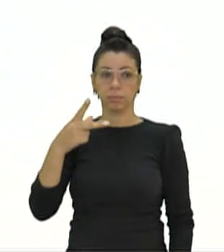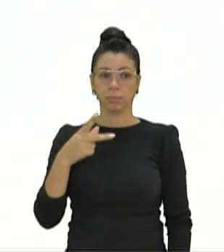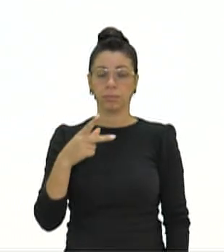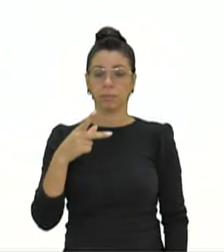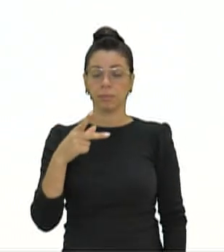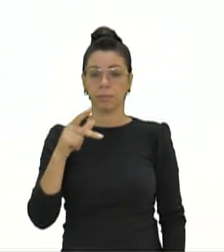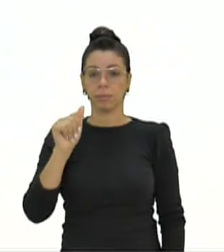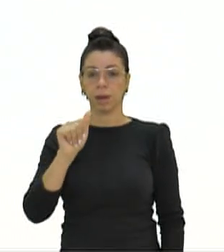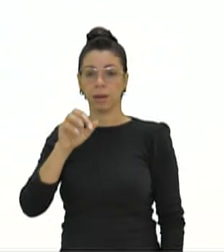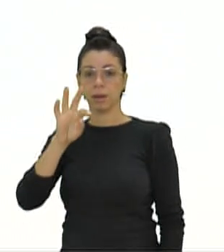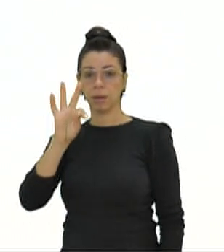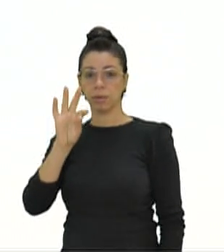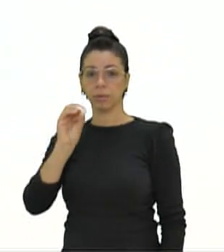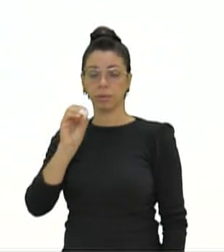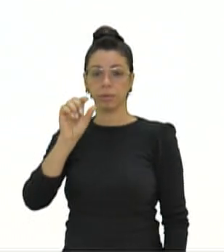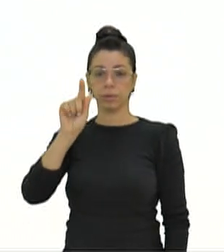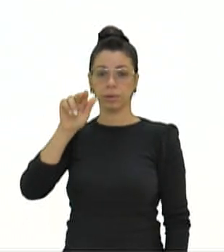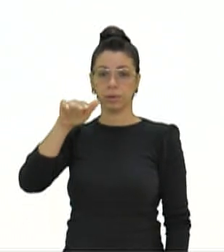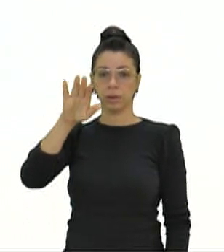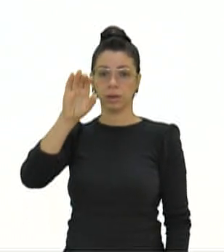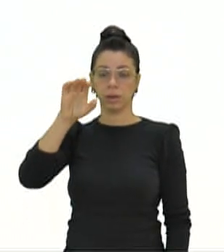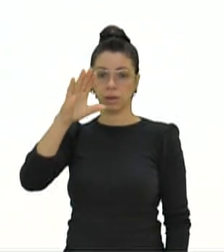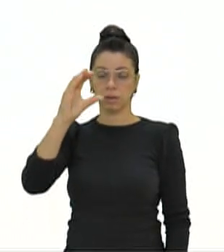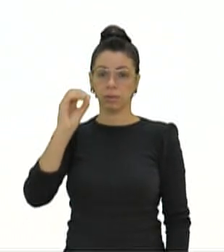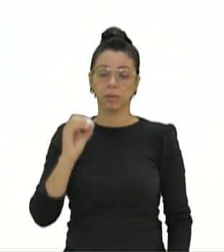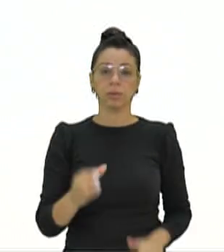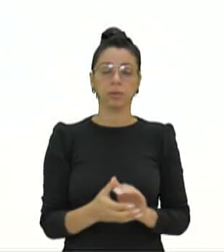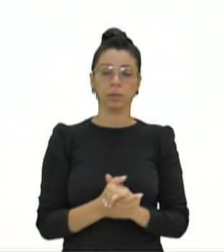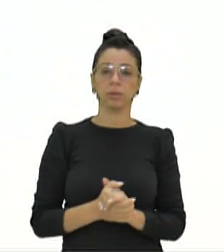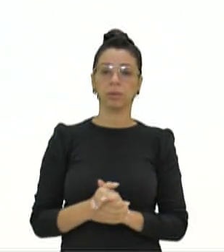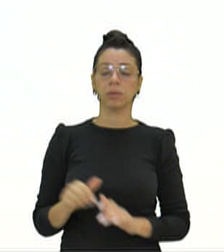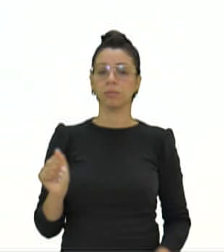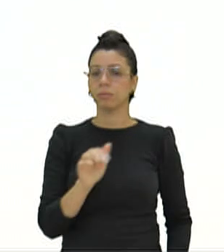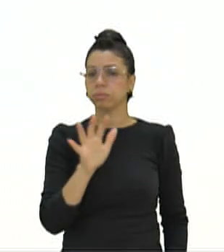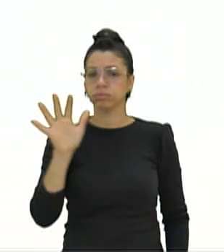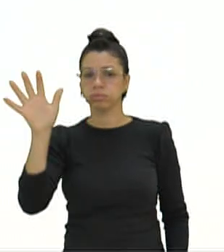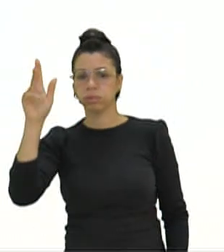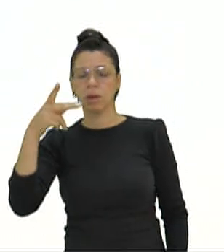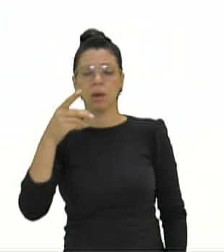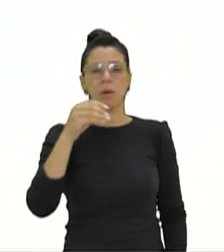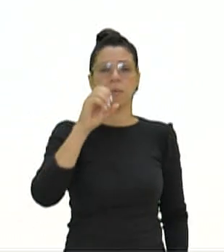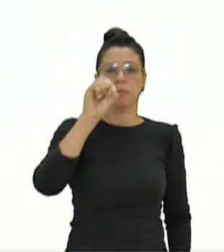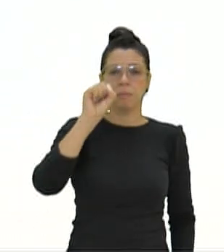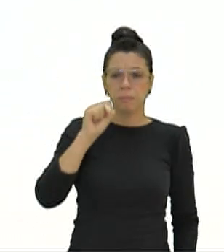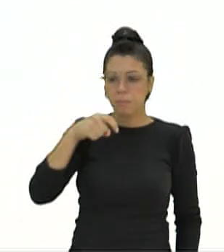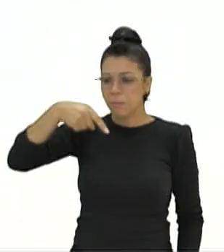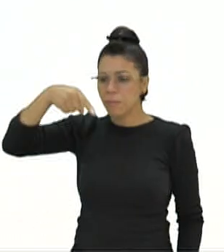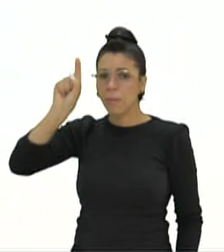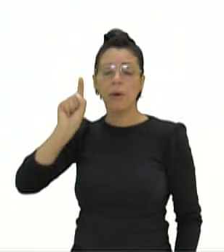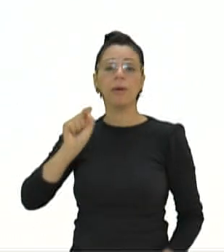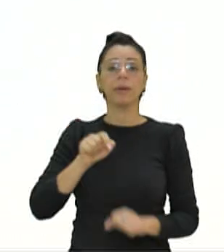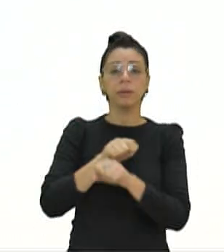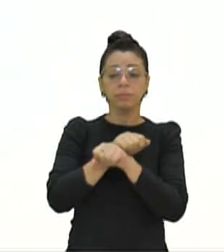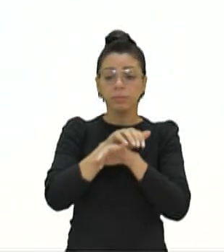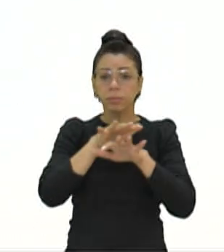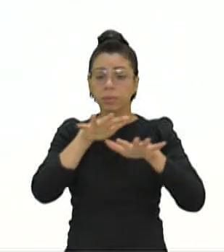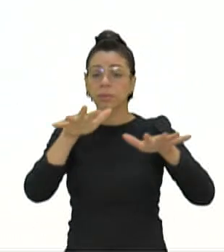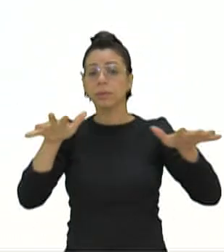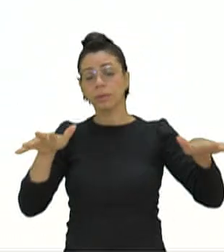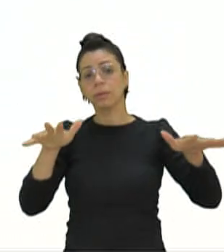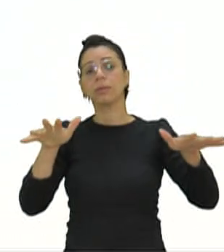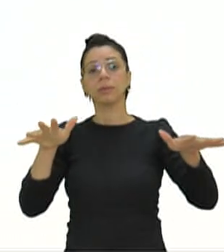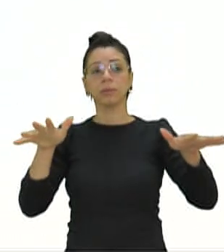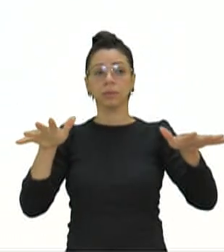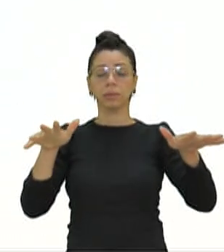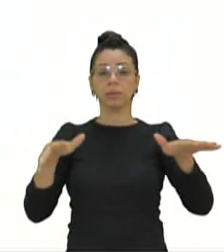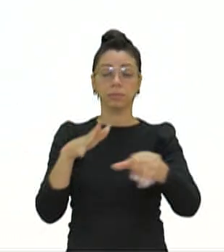de doenças, também com gases tóxicos, né, com poeira, acaba sendo um veículo de